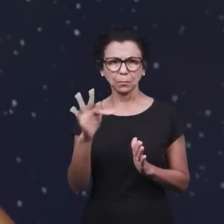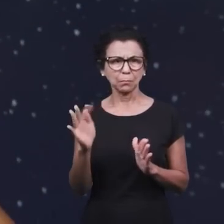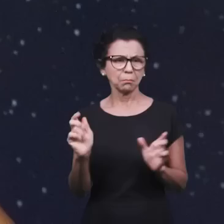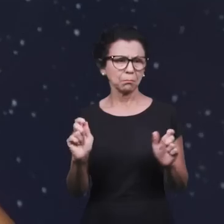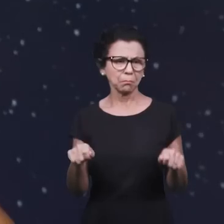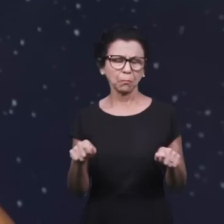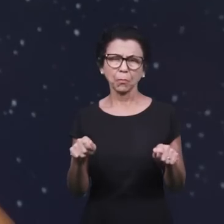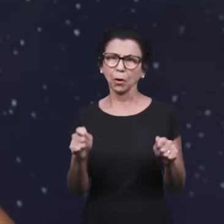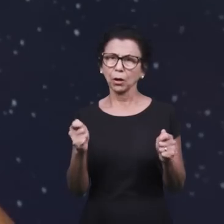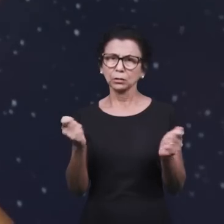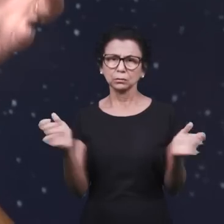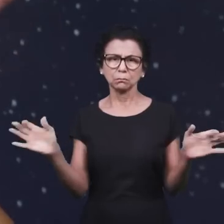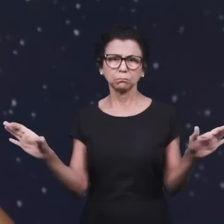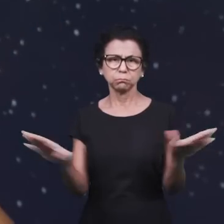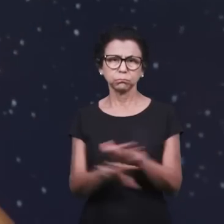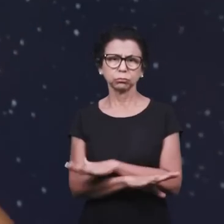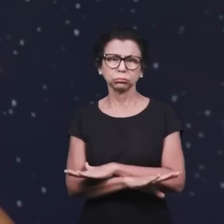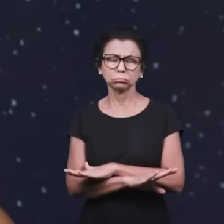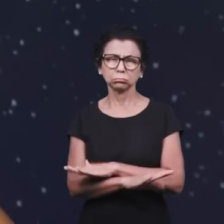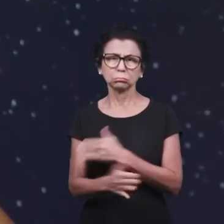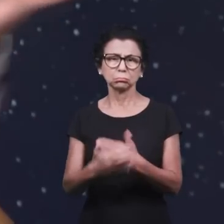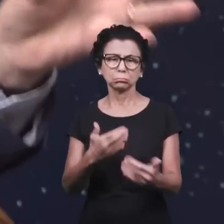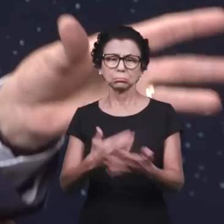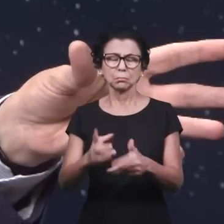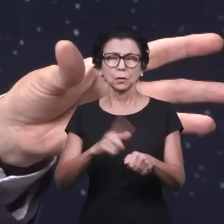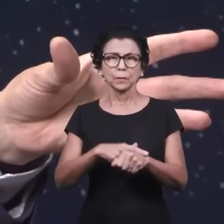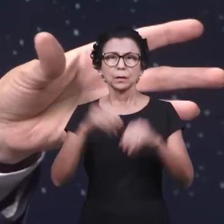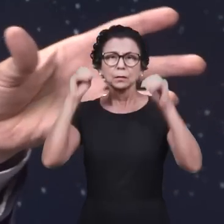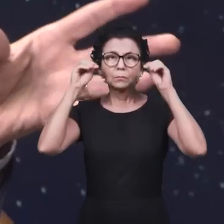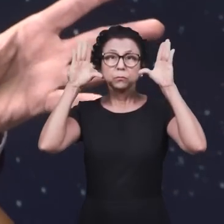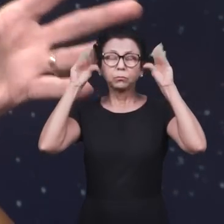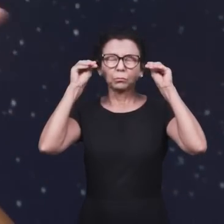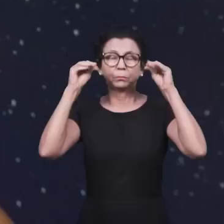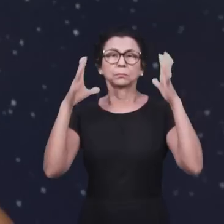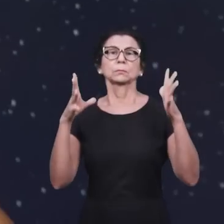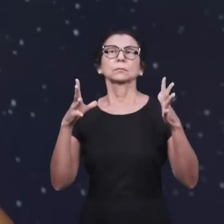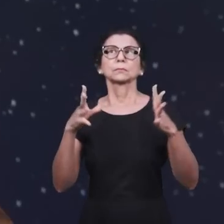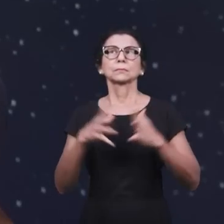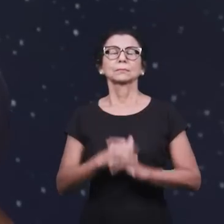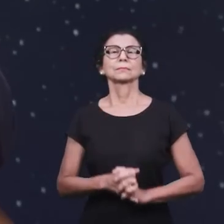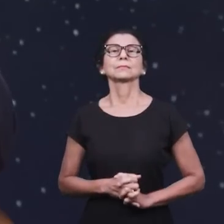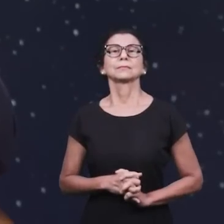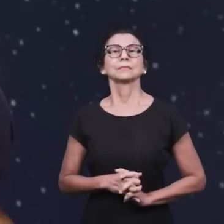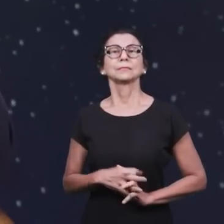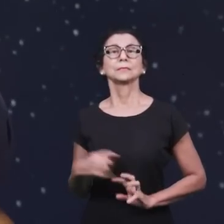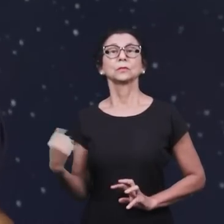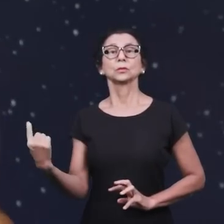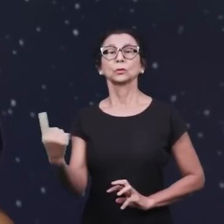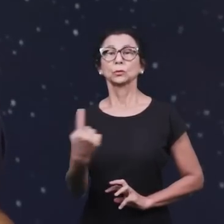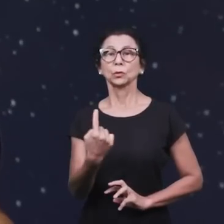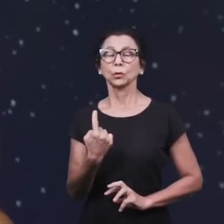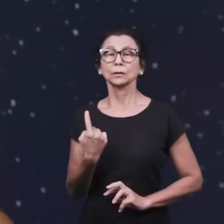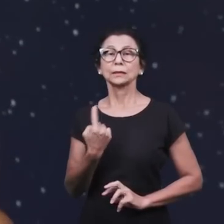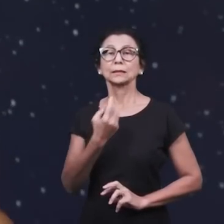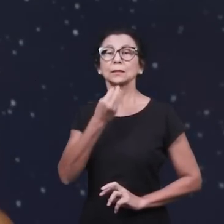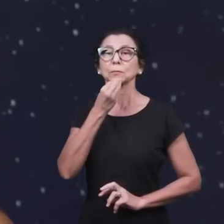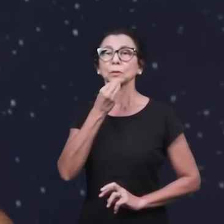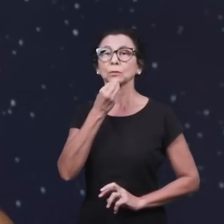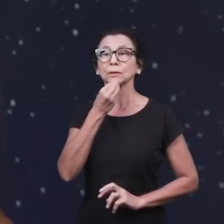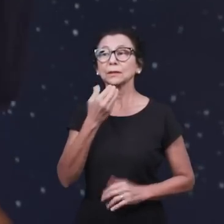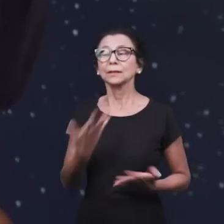seja, pode terminar a qualquer instante, num abrir e fechar de olhos, neste tempo nós temos a